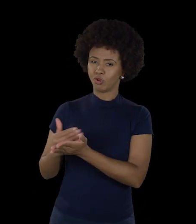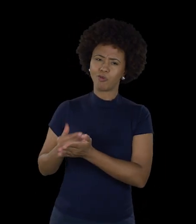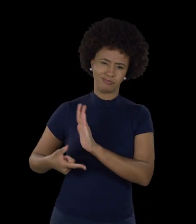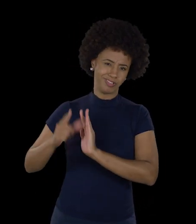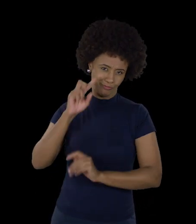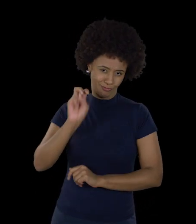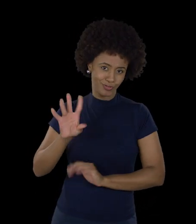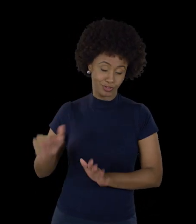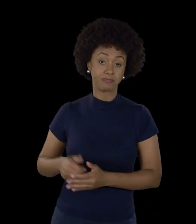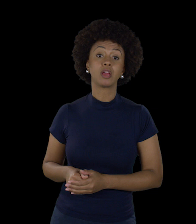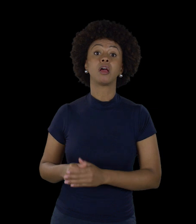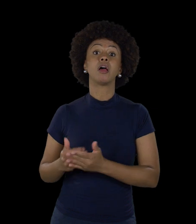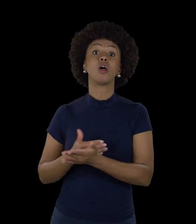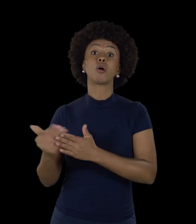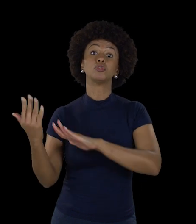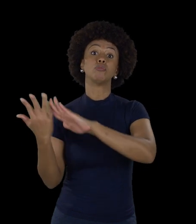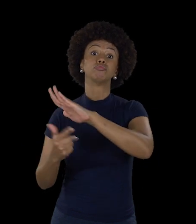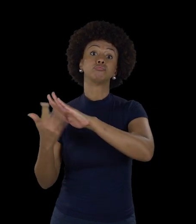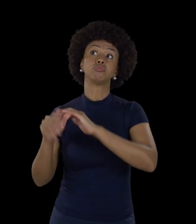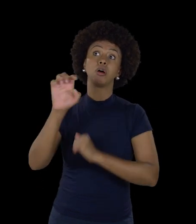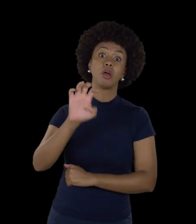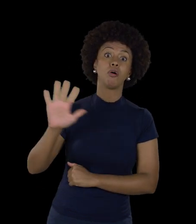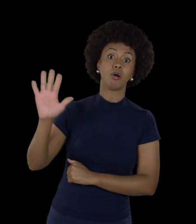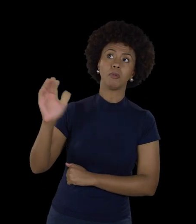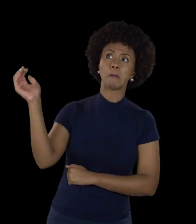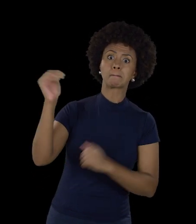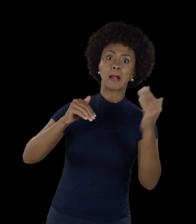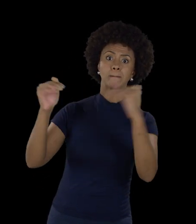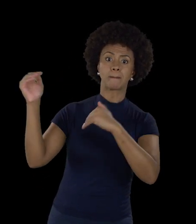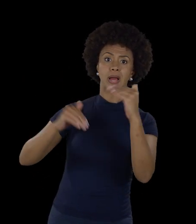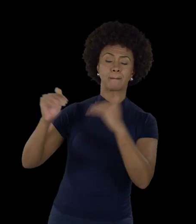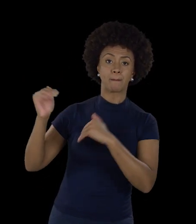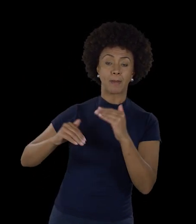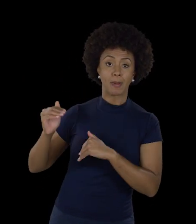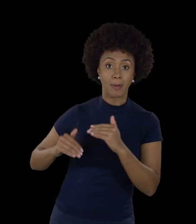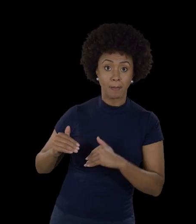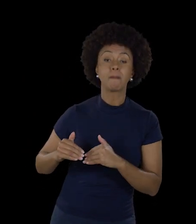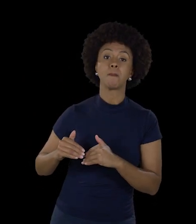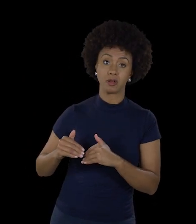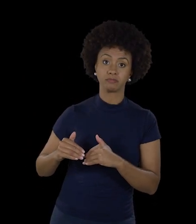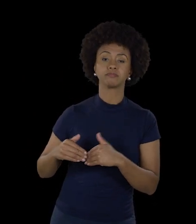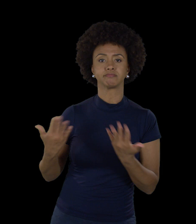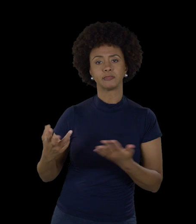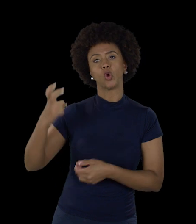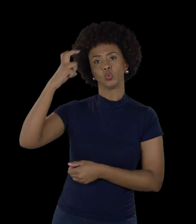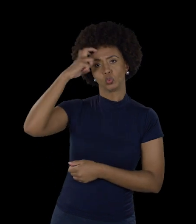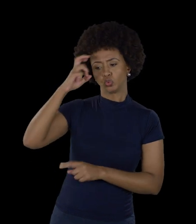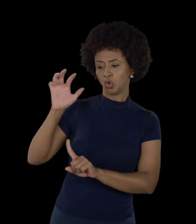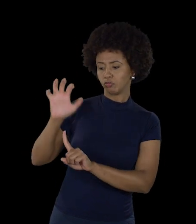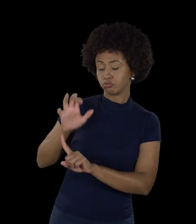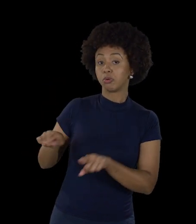No começo do século XIX, como já vimos, a imigração europeia começou a se fazer